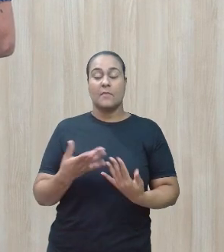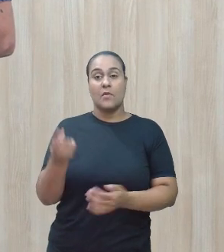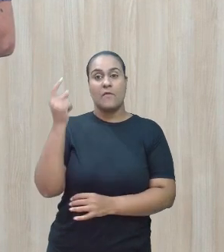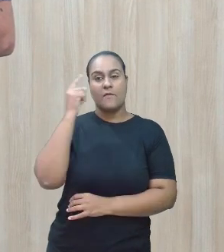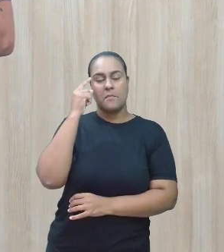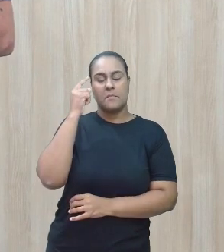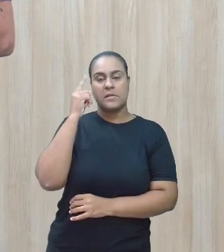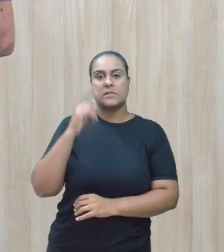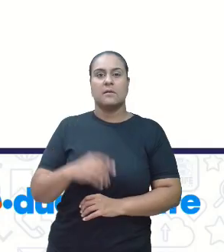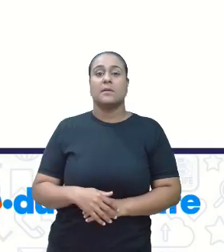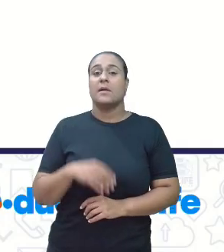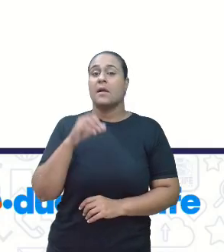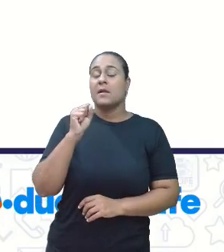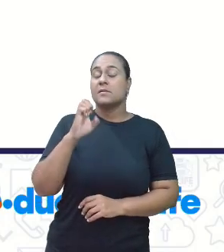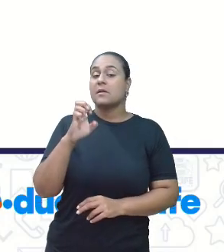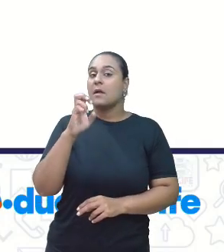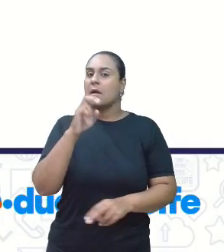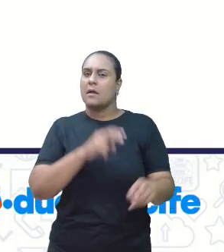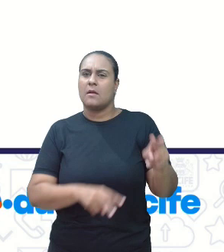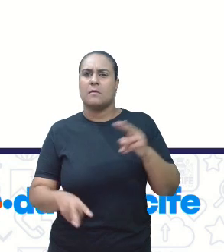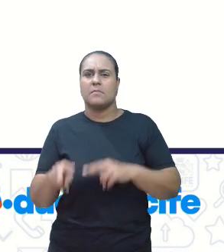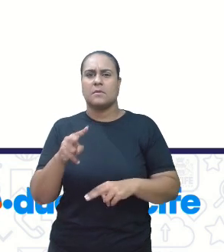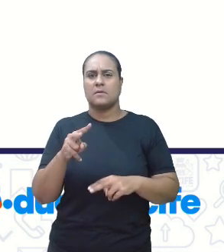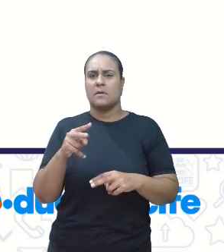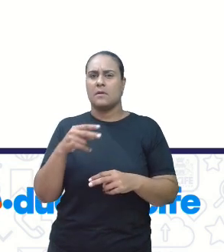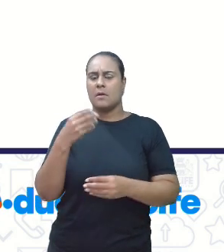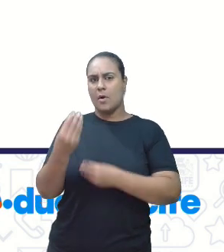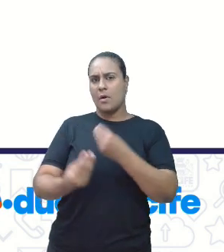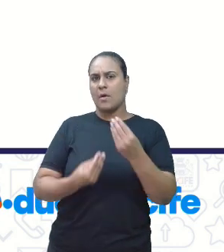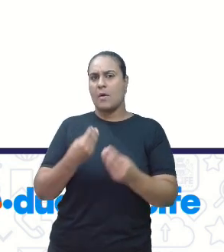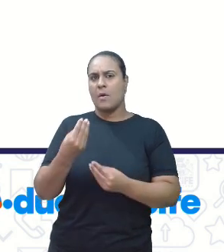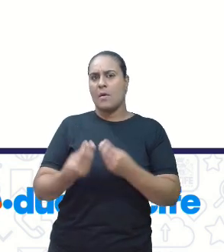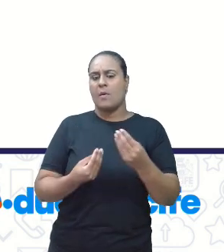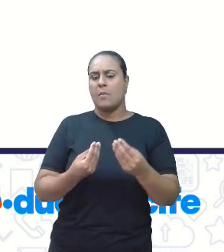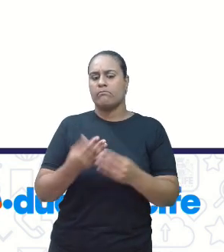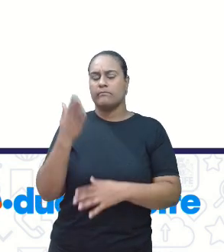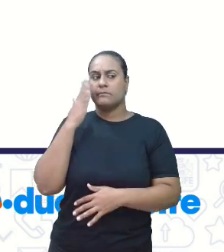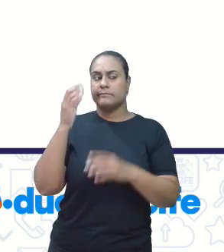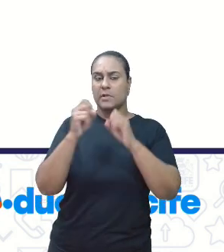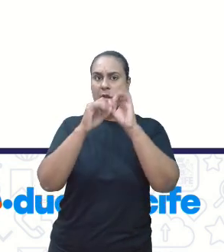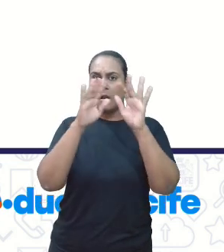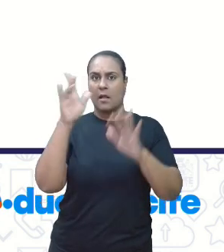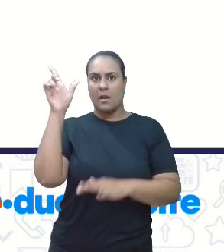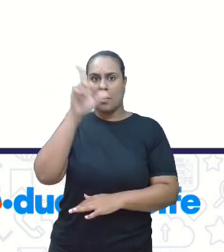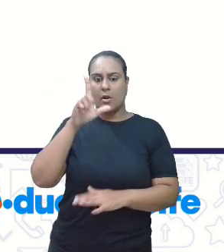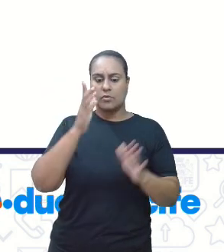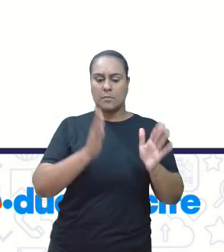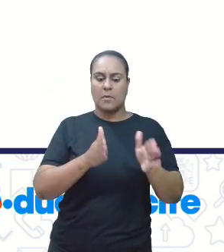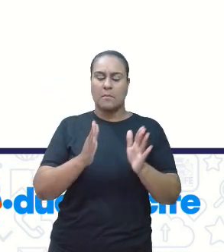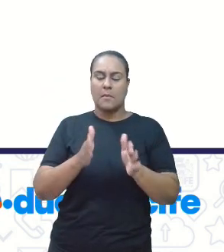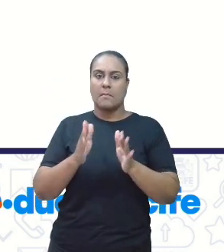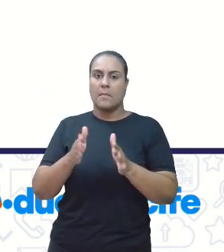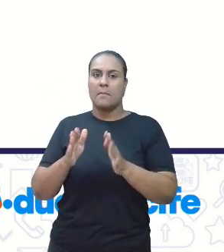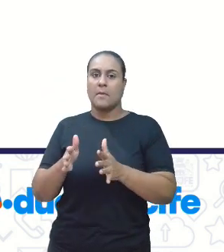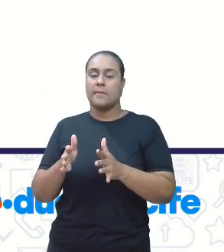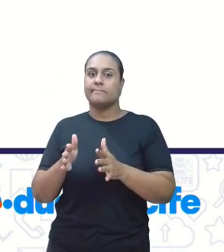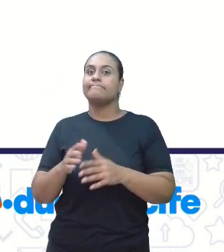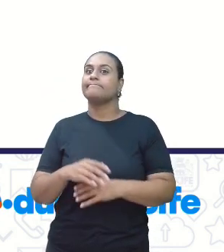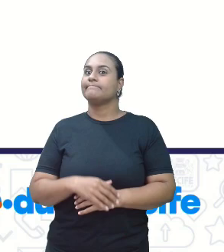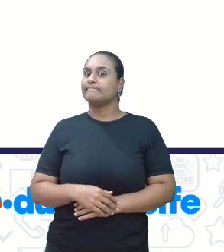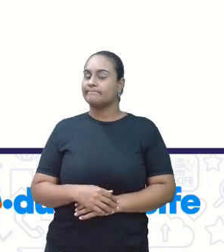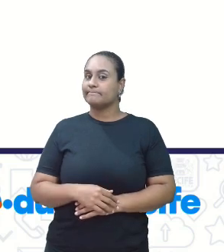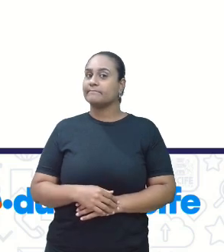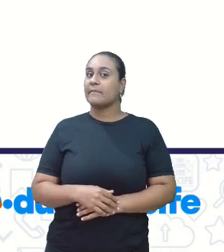pouco. Se a gente observar como a gente fez para entender a lógica dessa sequência, a gente observa que a